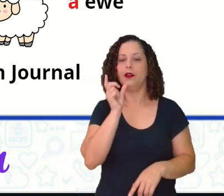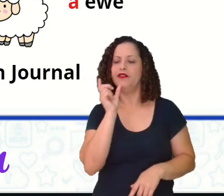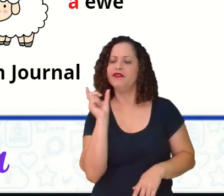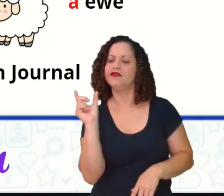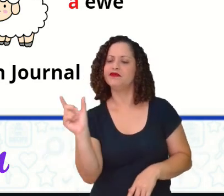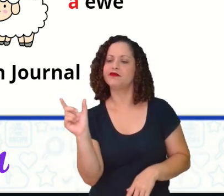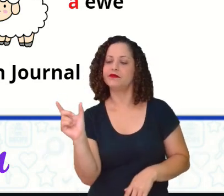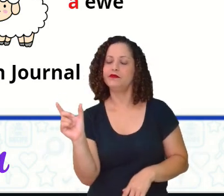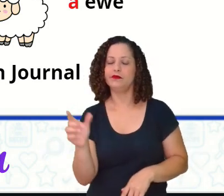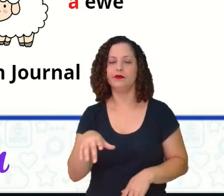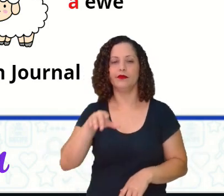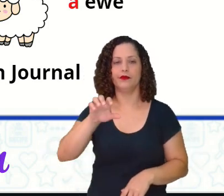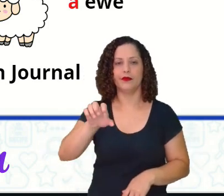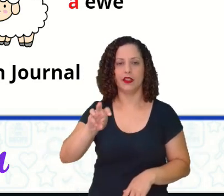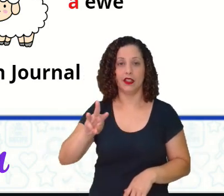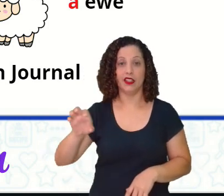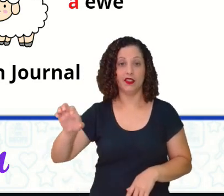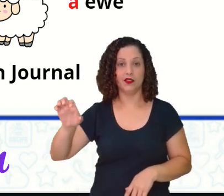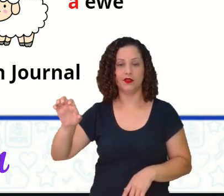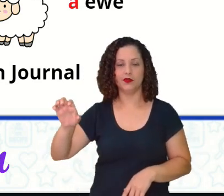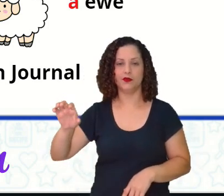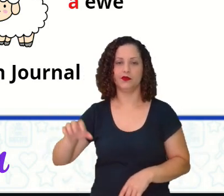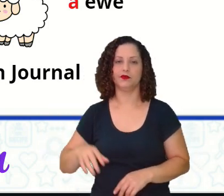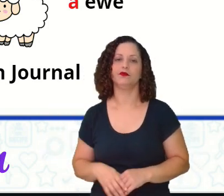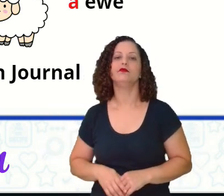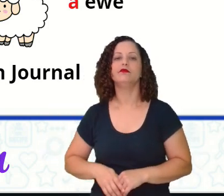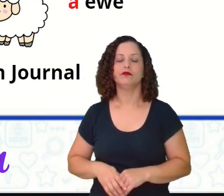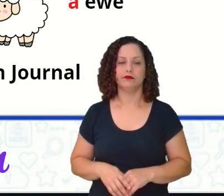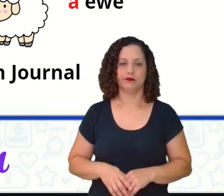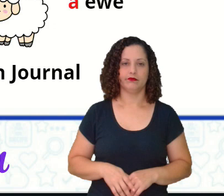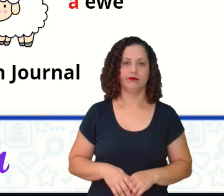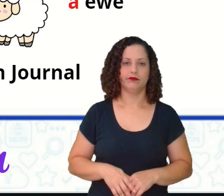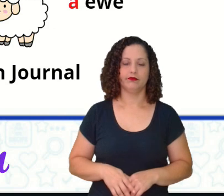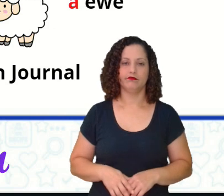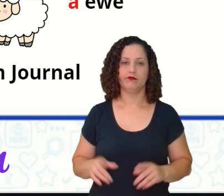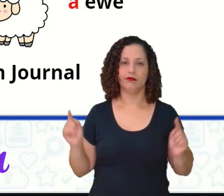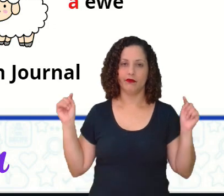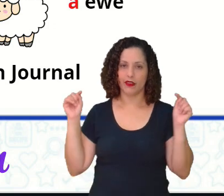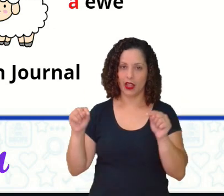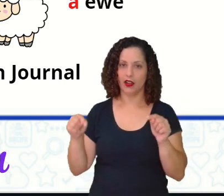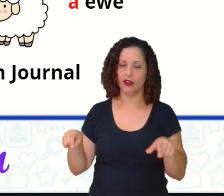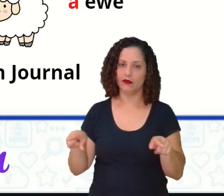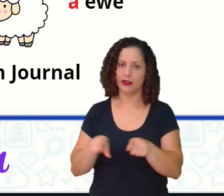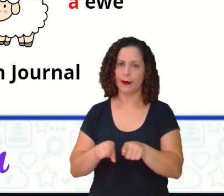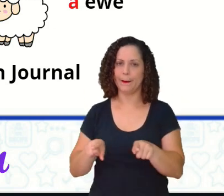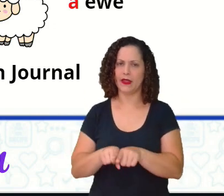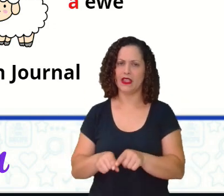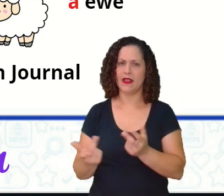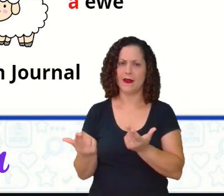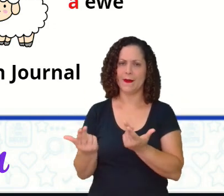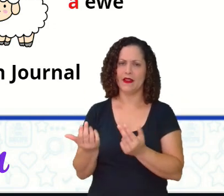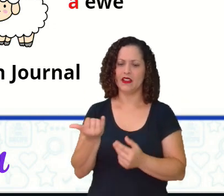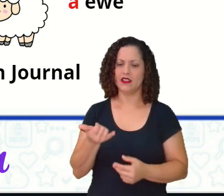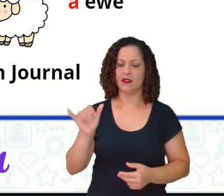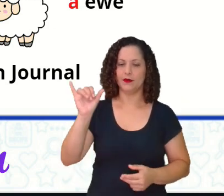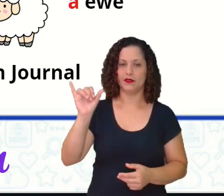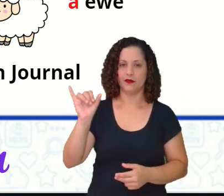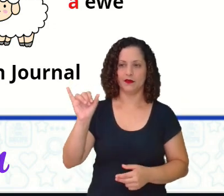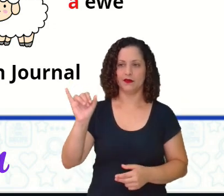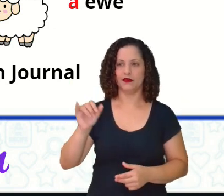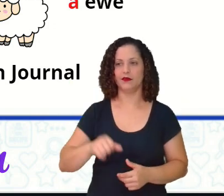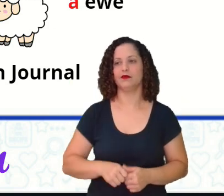tipo iu, mais prolongadinho. Então, começa também com o som de Y, tá? Por isso que